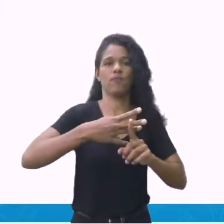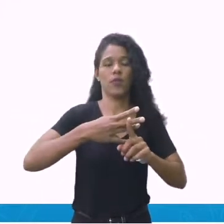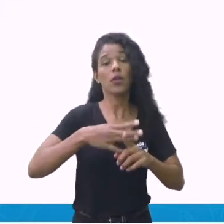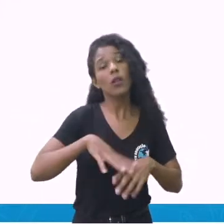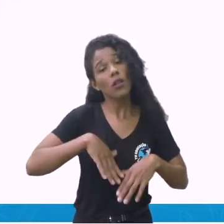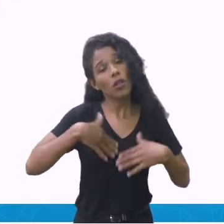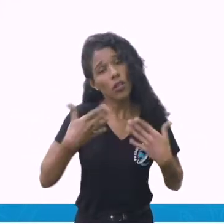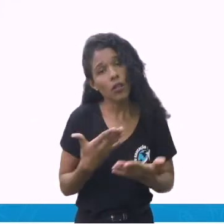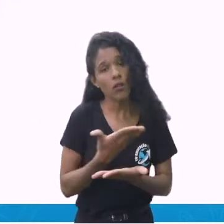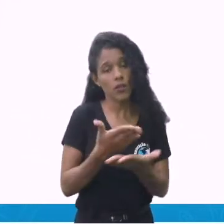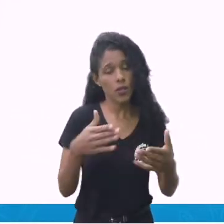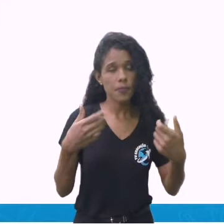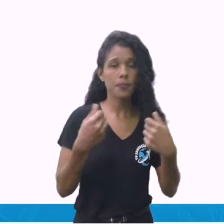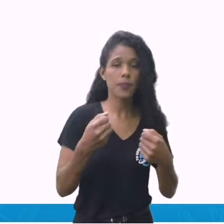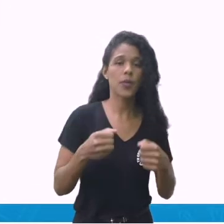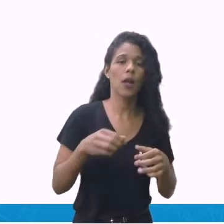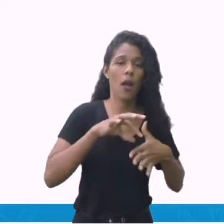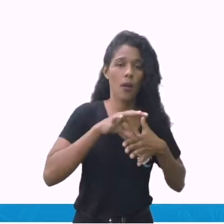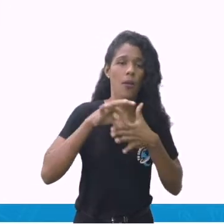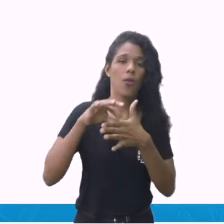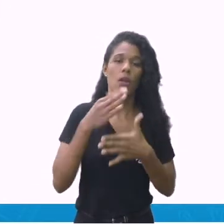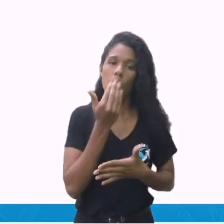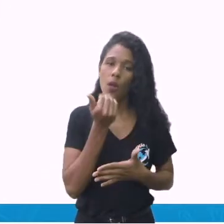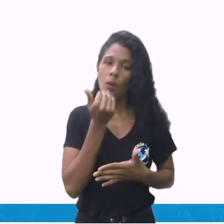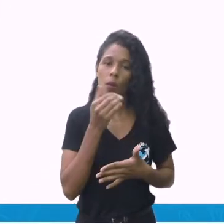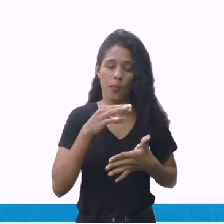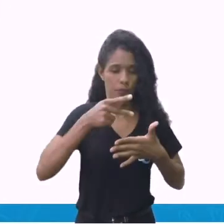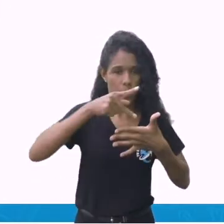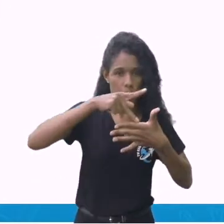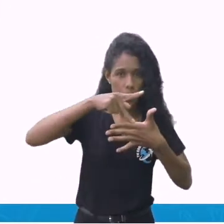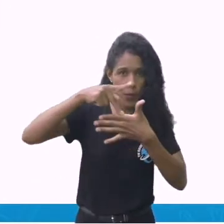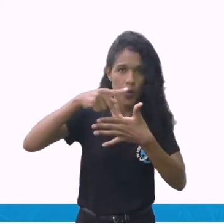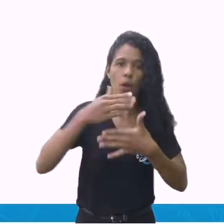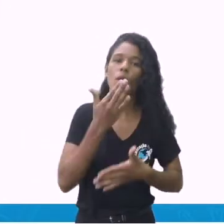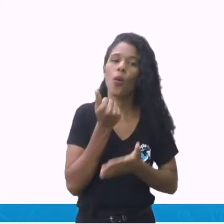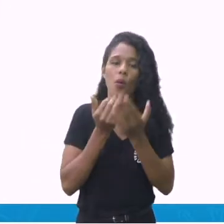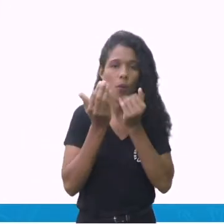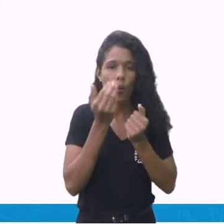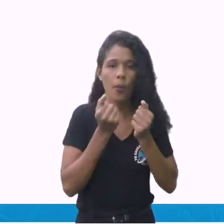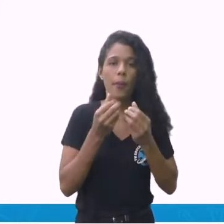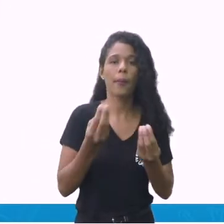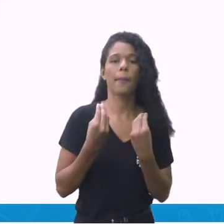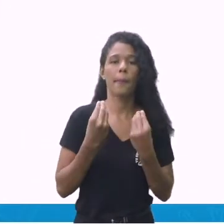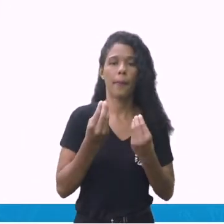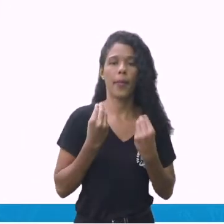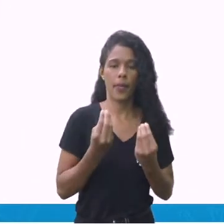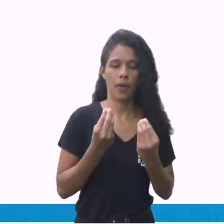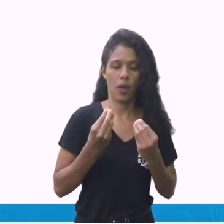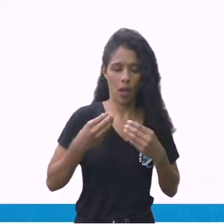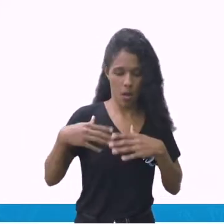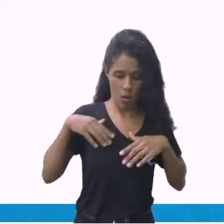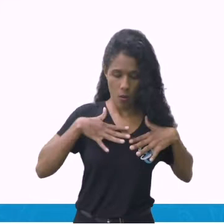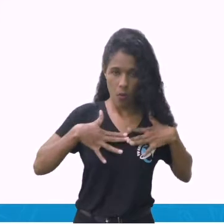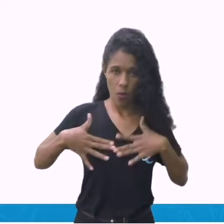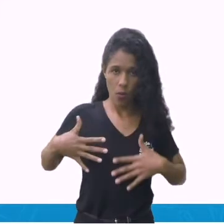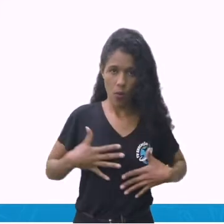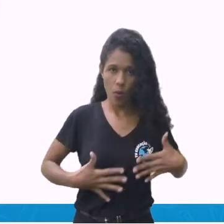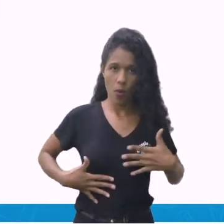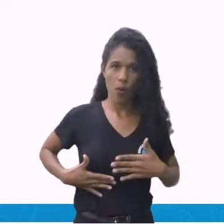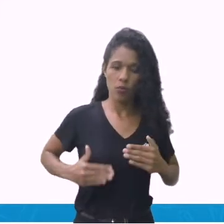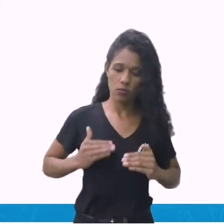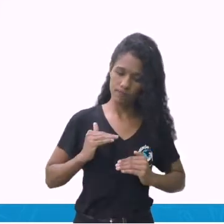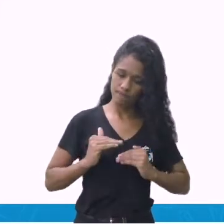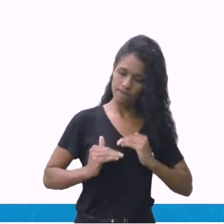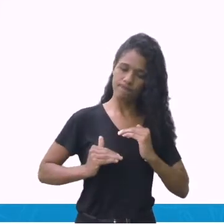os tecidos, possibilitando o desenvolvimento e o crescimento do organismo. Então,